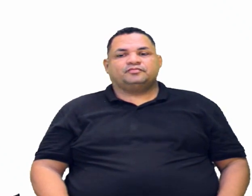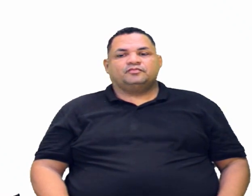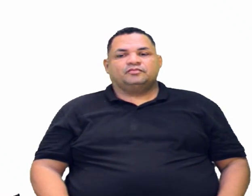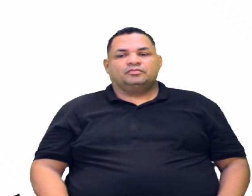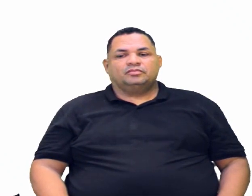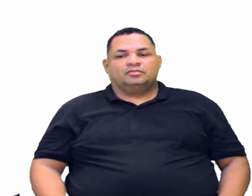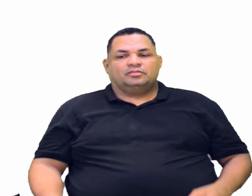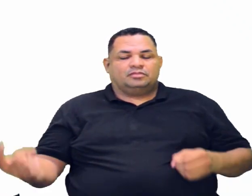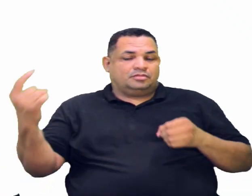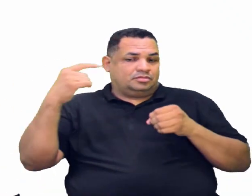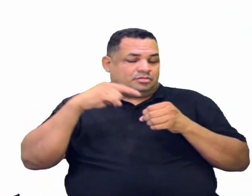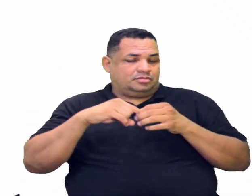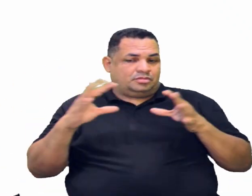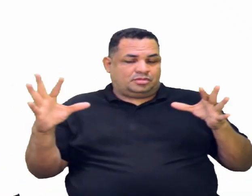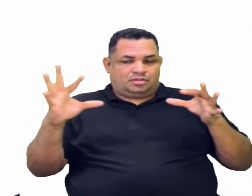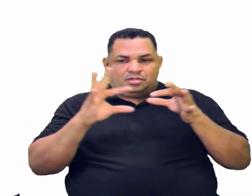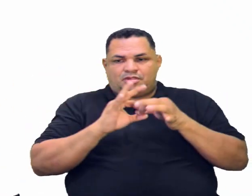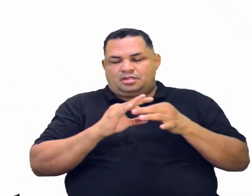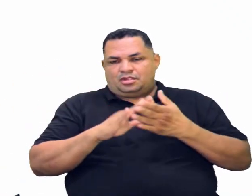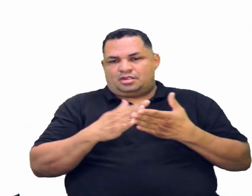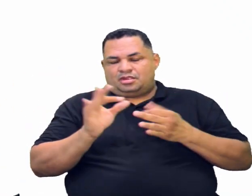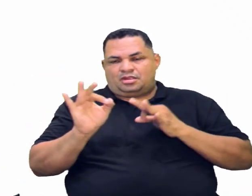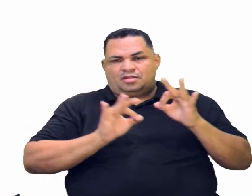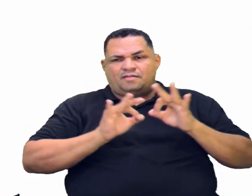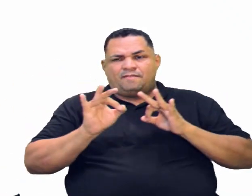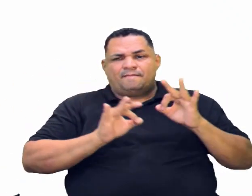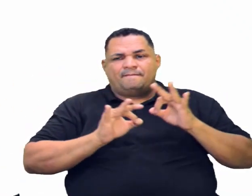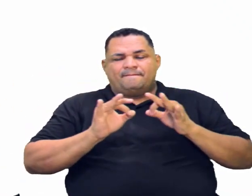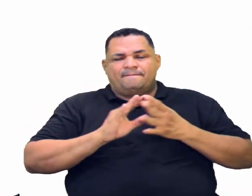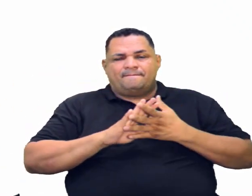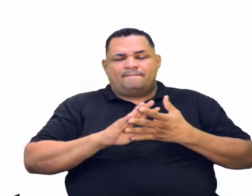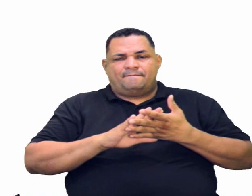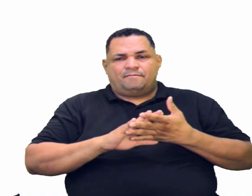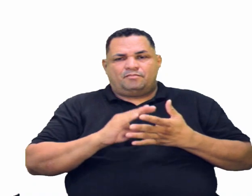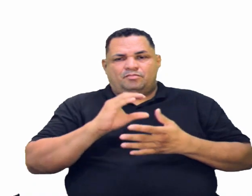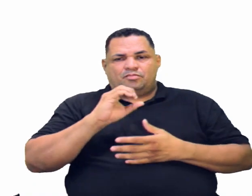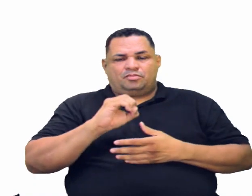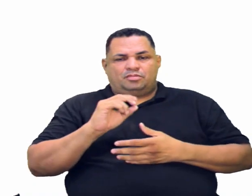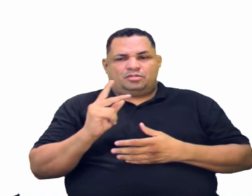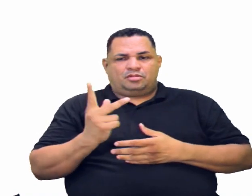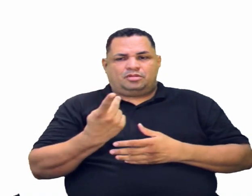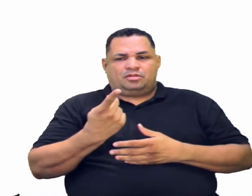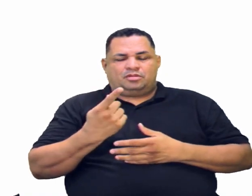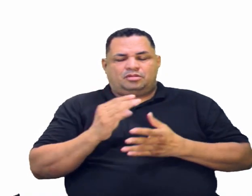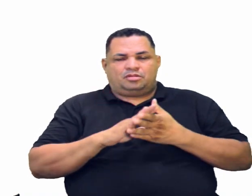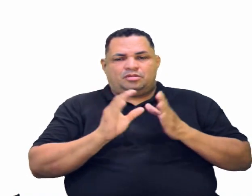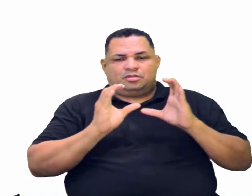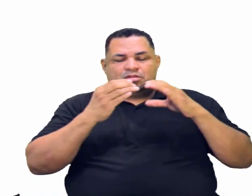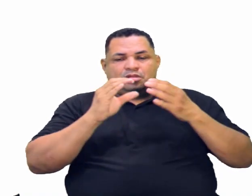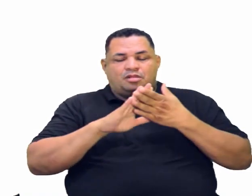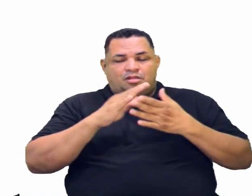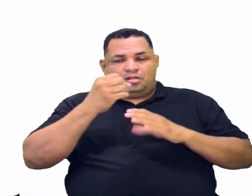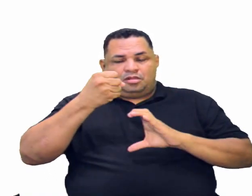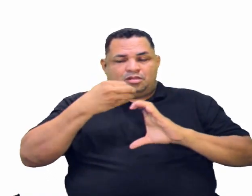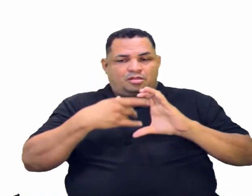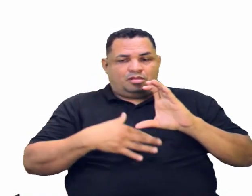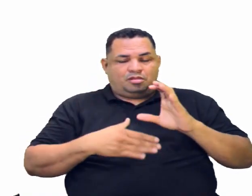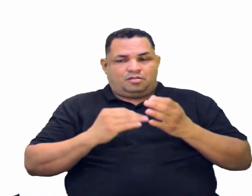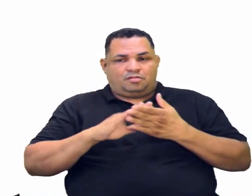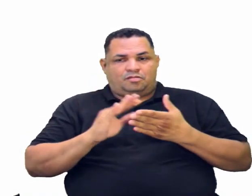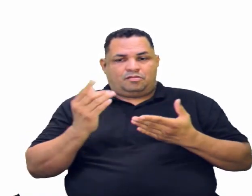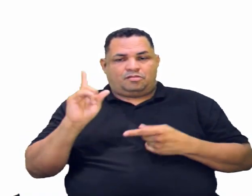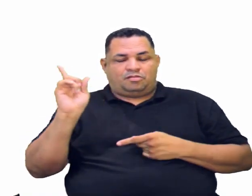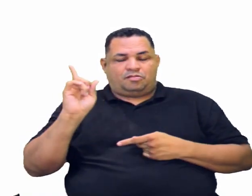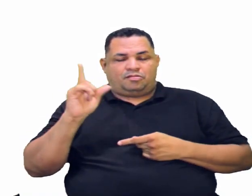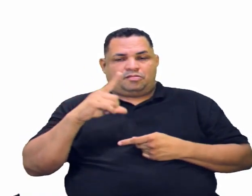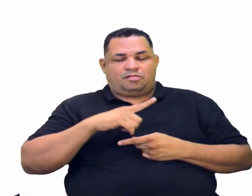Então ele volta e liga-se aqui, ó, formando uma hidroxila. Esse grupo funcional aqui formado